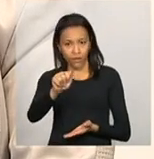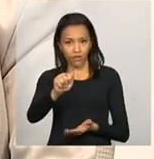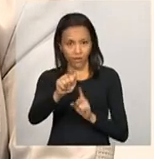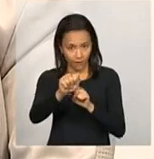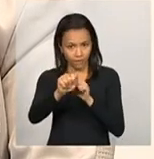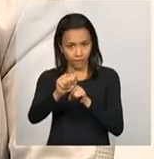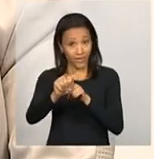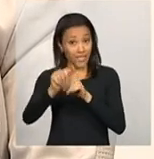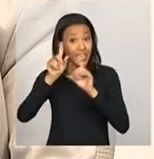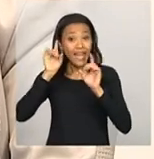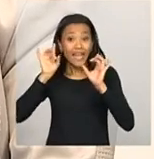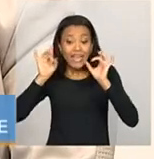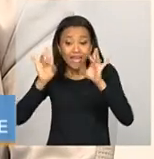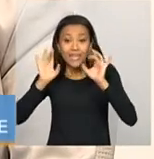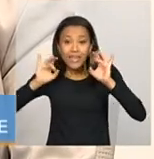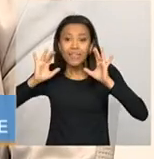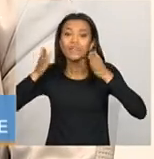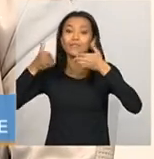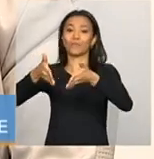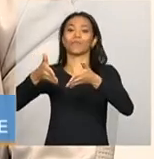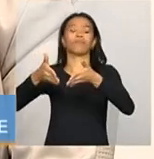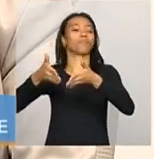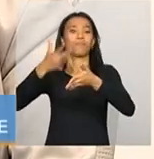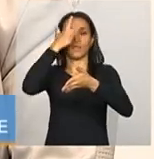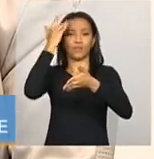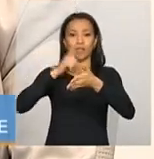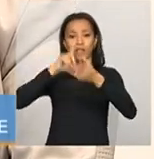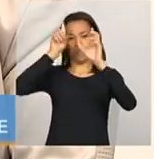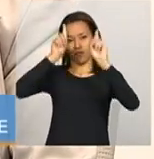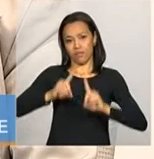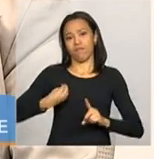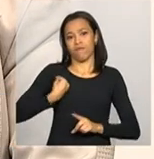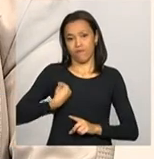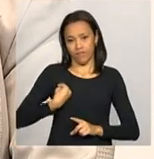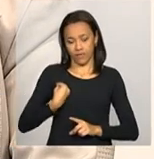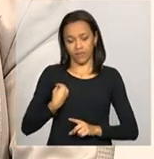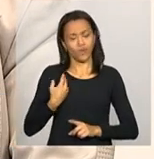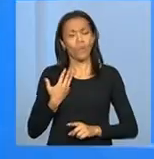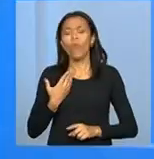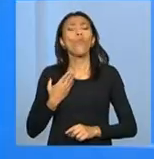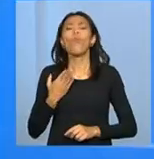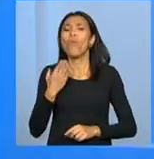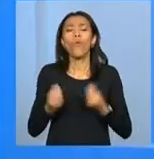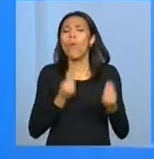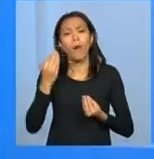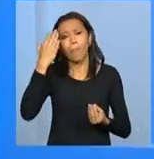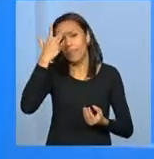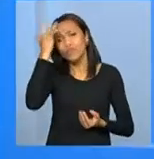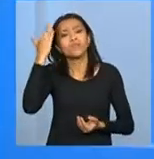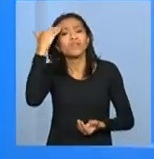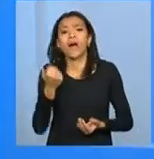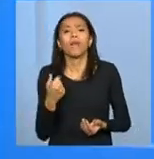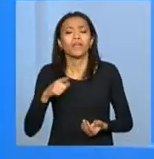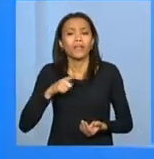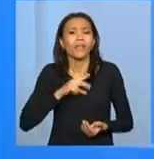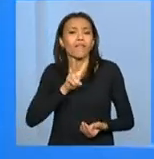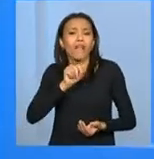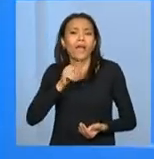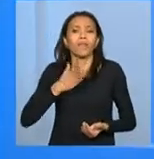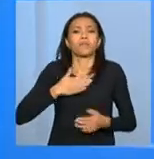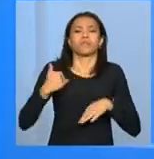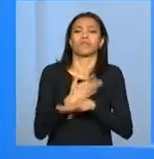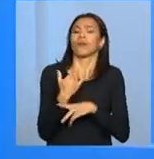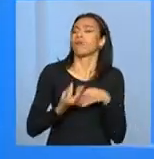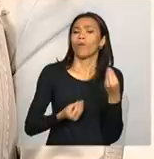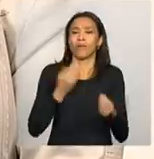caracterizadas como exclusivas para pessoas com deficiência. E como é que a pessoa pode saber se existe uma vaga para ela na cidade dela? Então, o que ela tem que